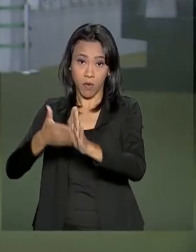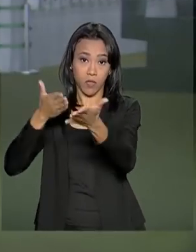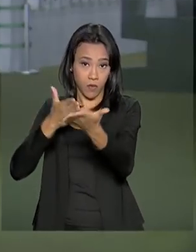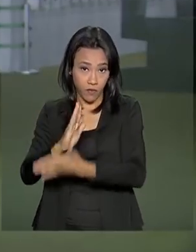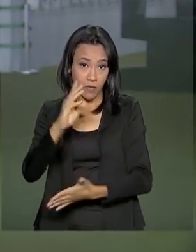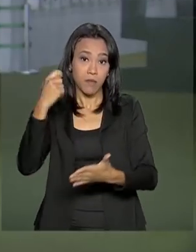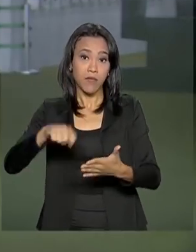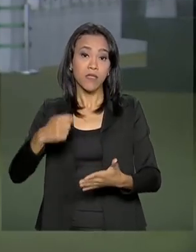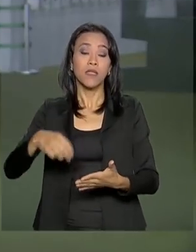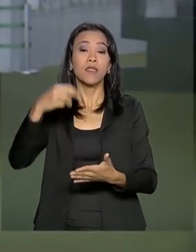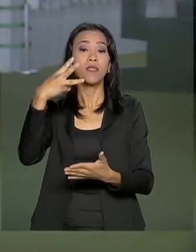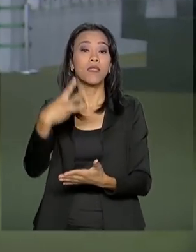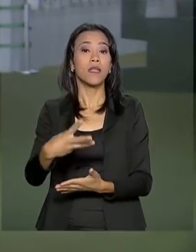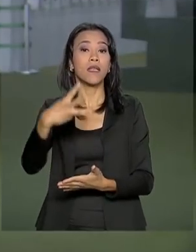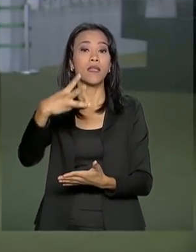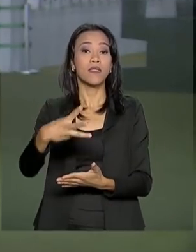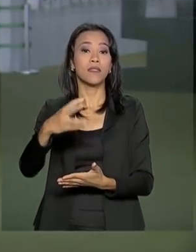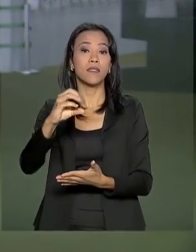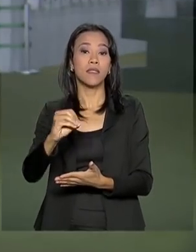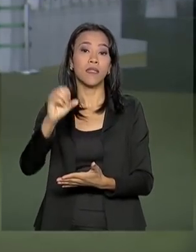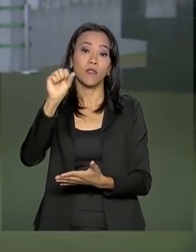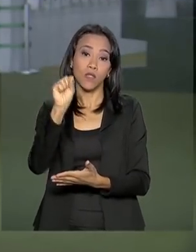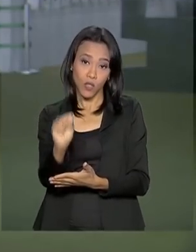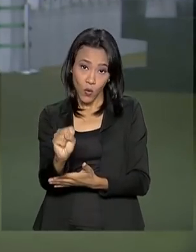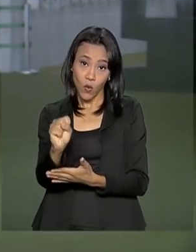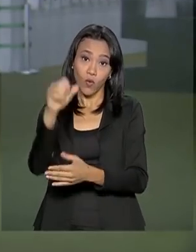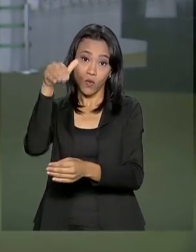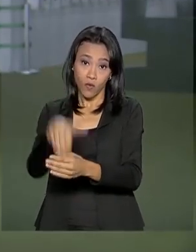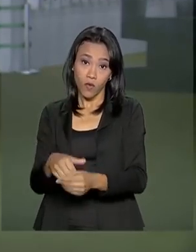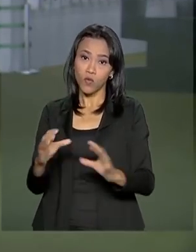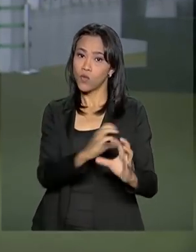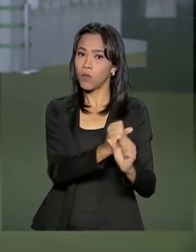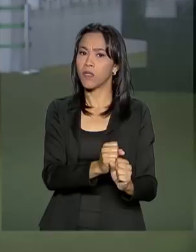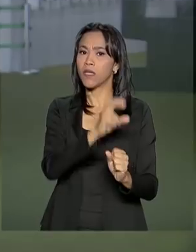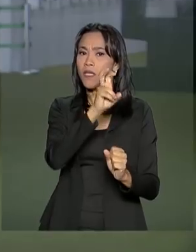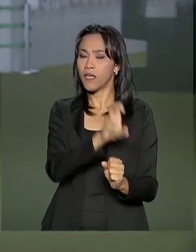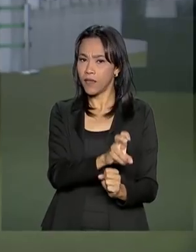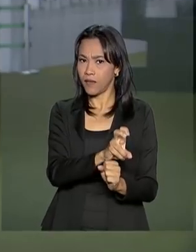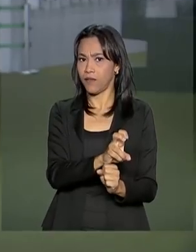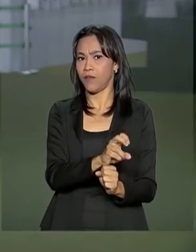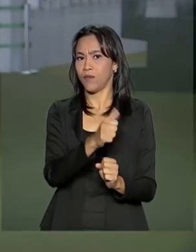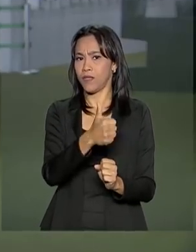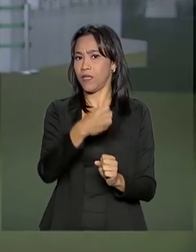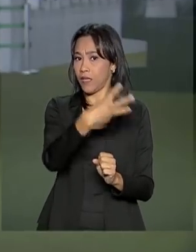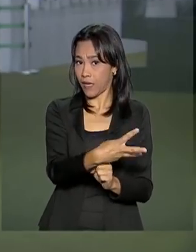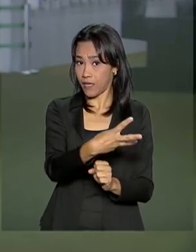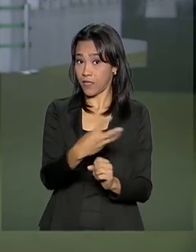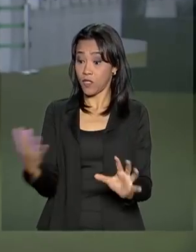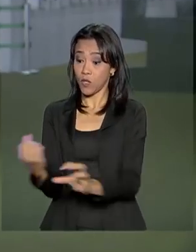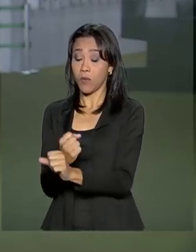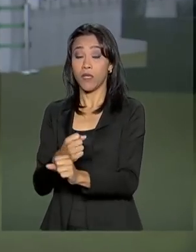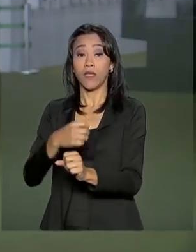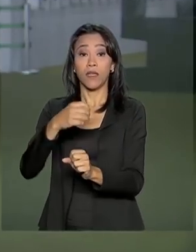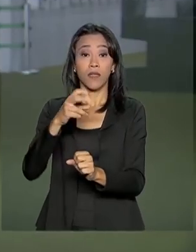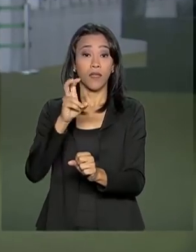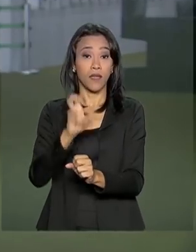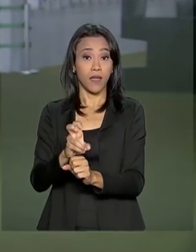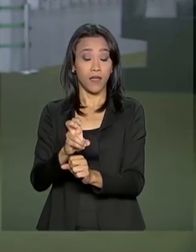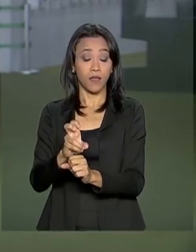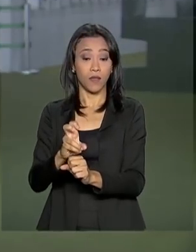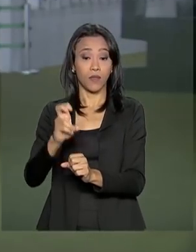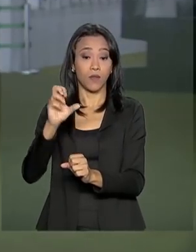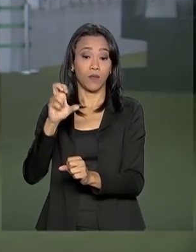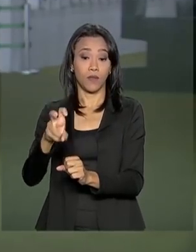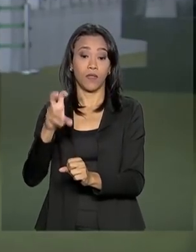de 308 dos 513 deputados, ou seja, dos votos de 308 dos 513